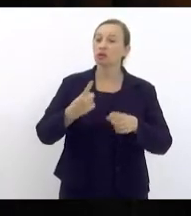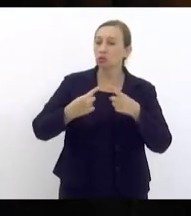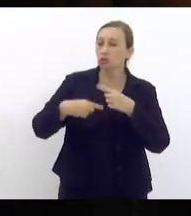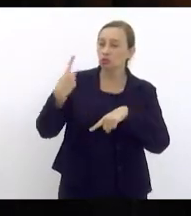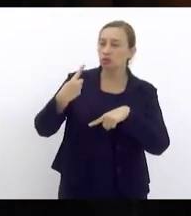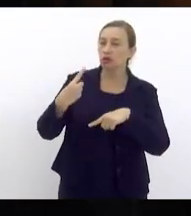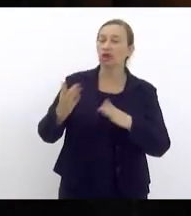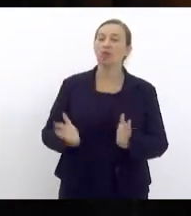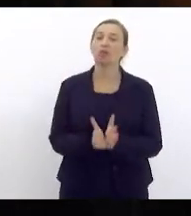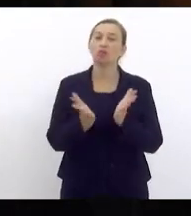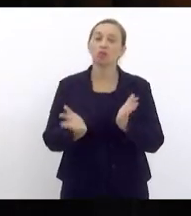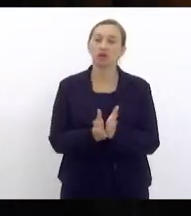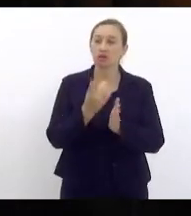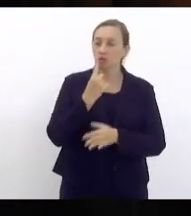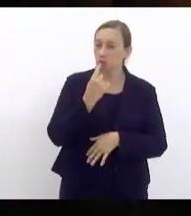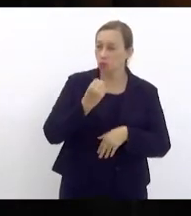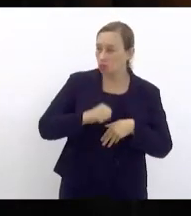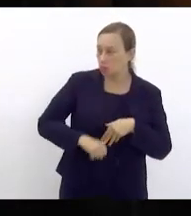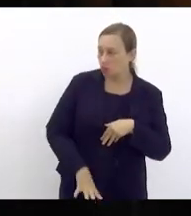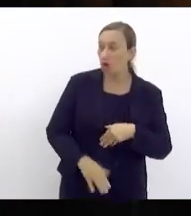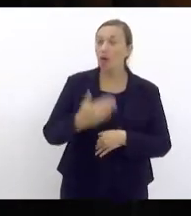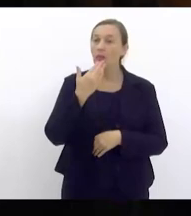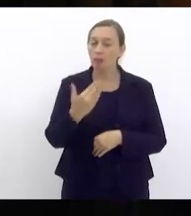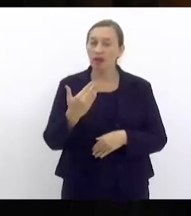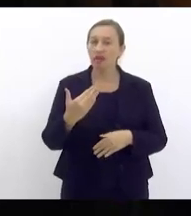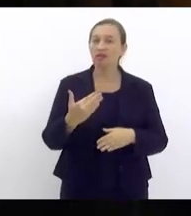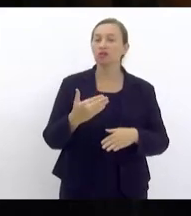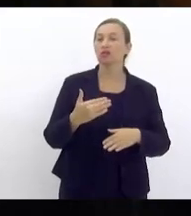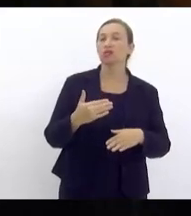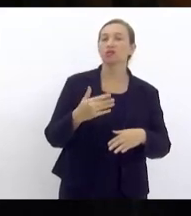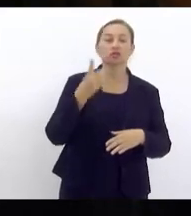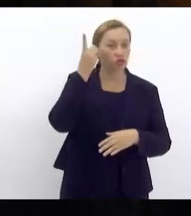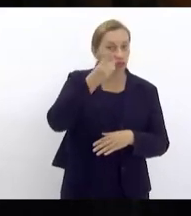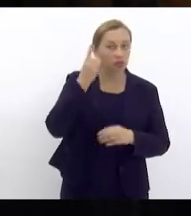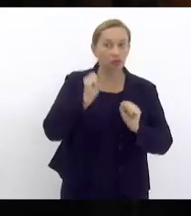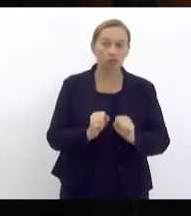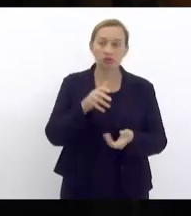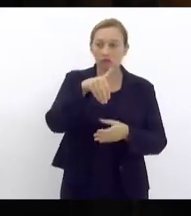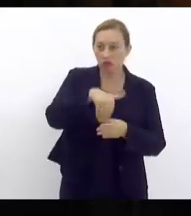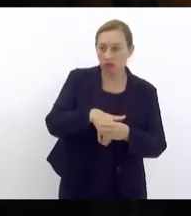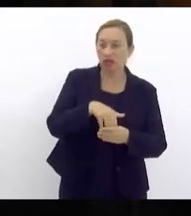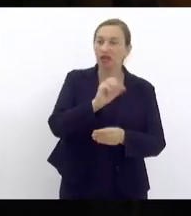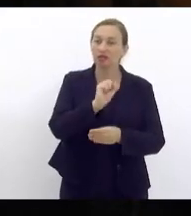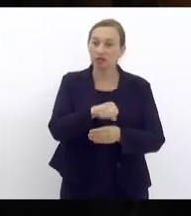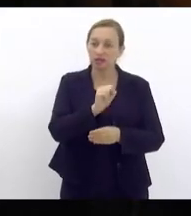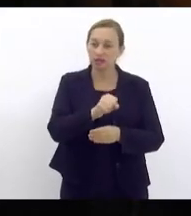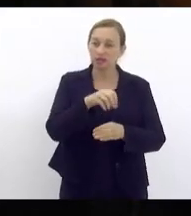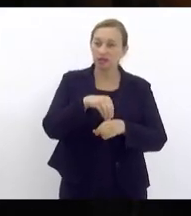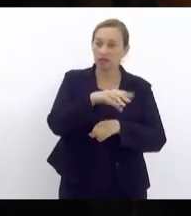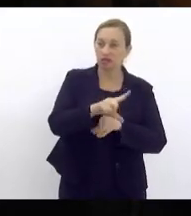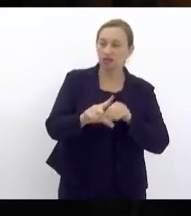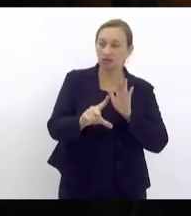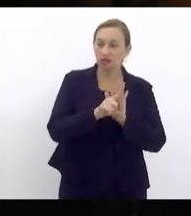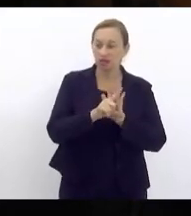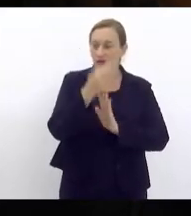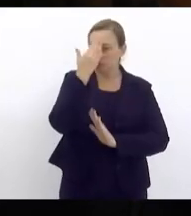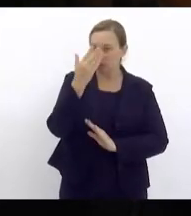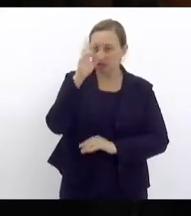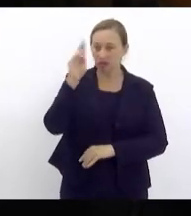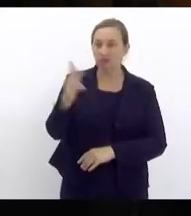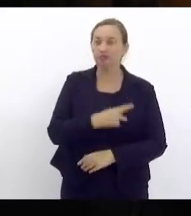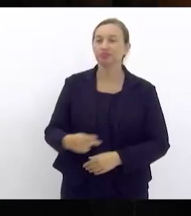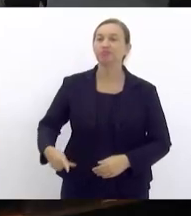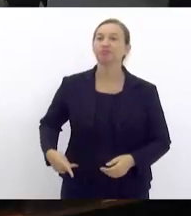a pobreza menstrual então Peço aos deputados e os deputadas que possam votar favorável essa indicação Legislativa muito obrigada